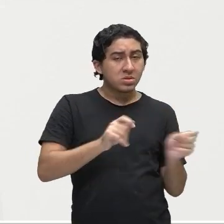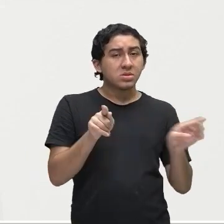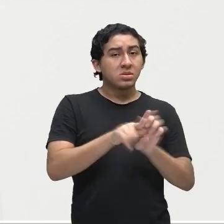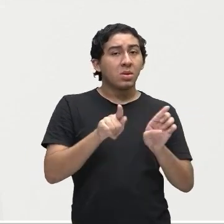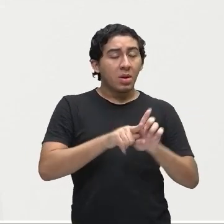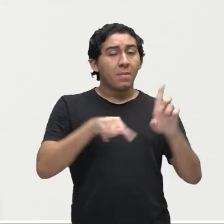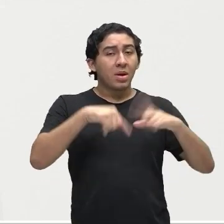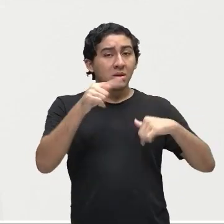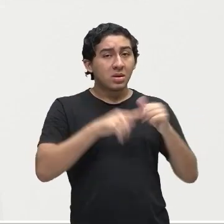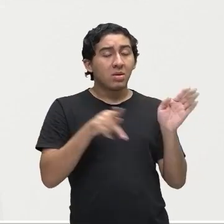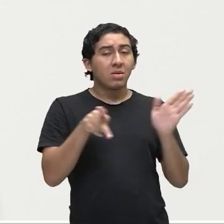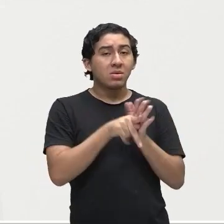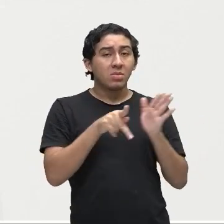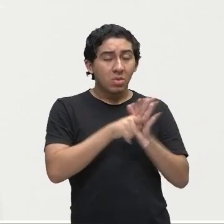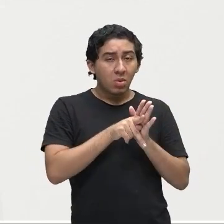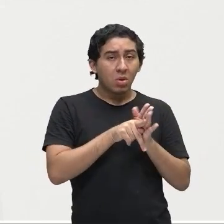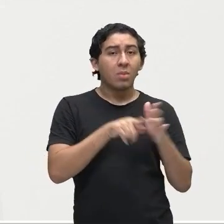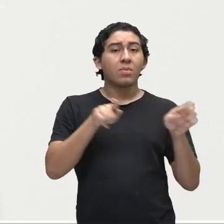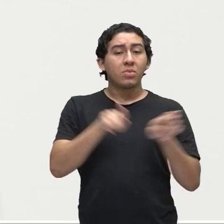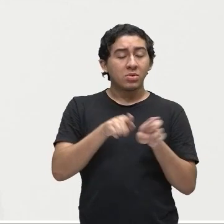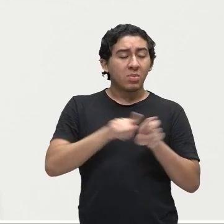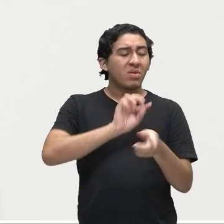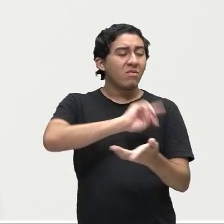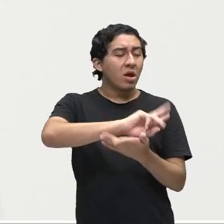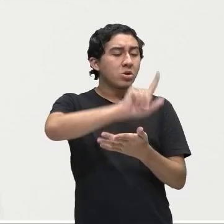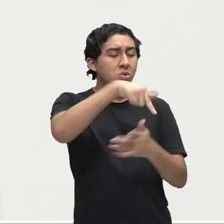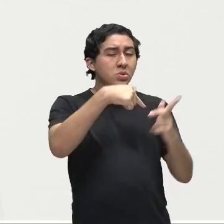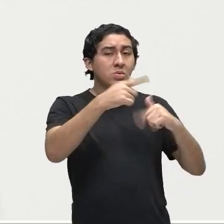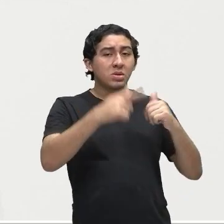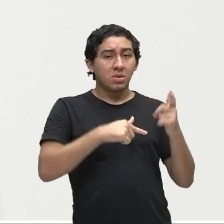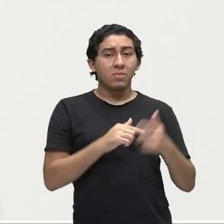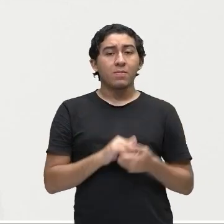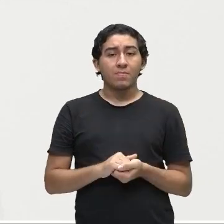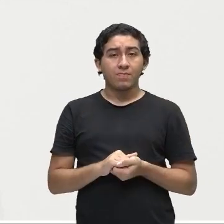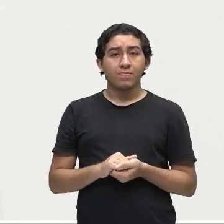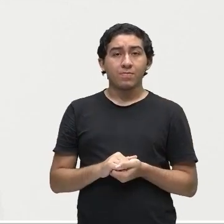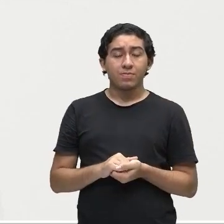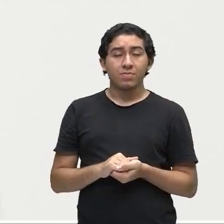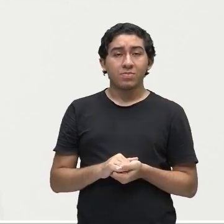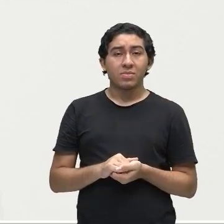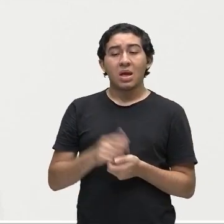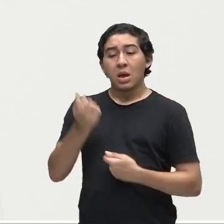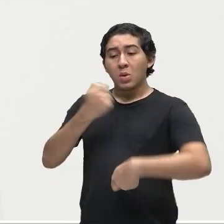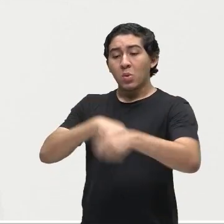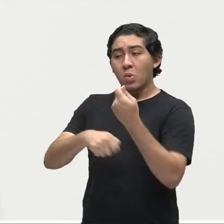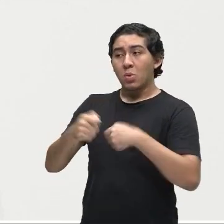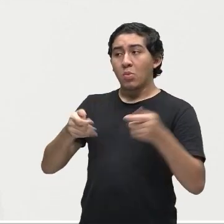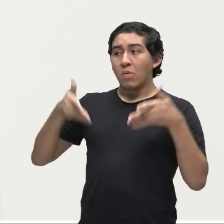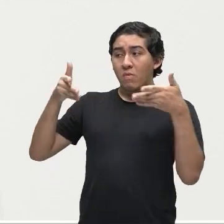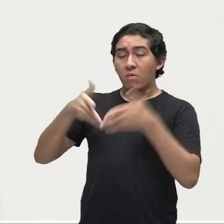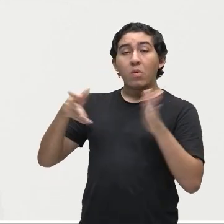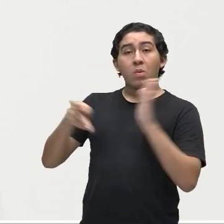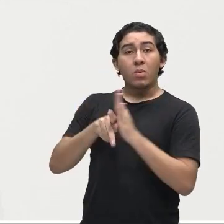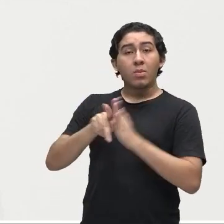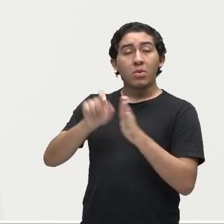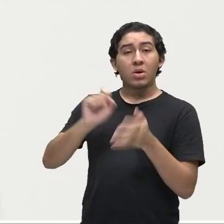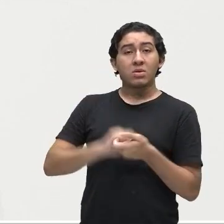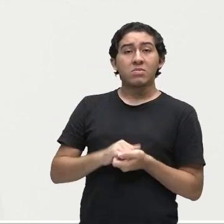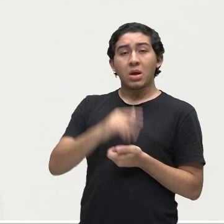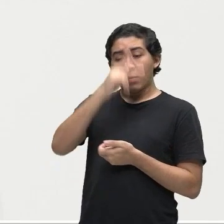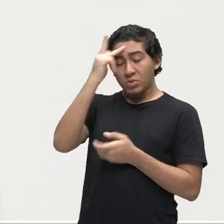de metal, móveis e outros. Tá? Apesar da economia estar voltada para a questão da subsistência,